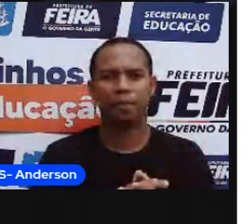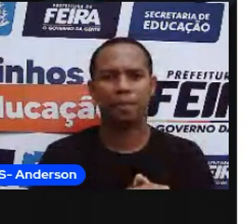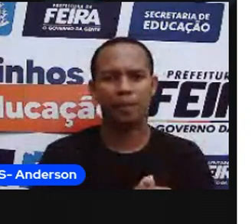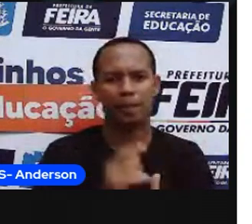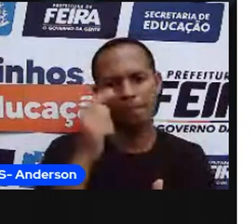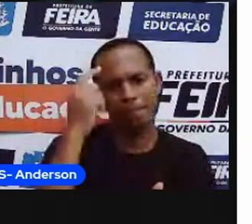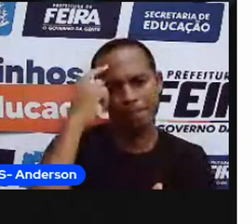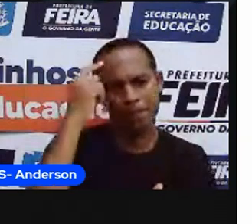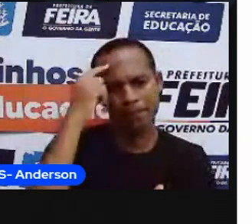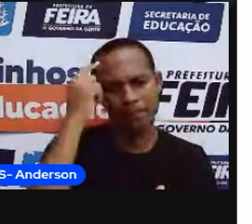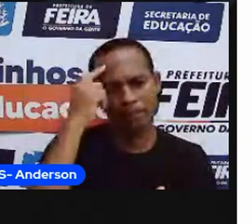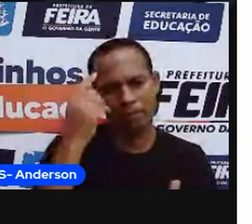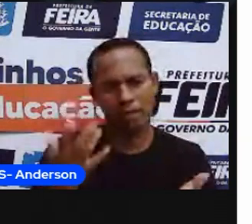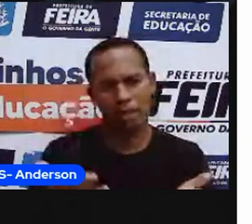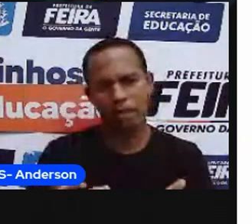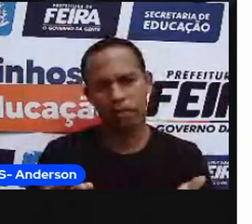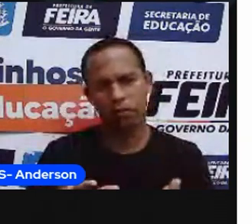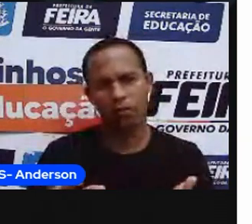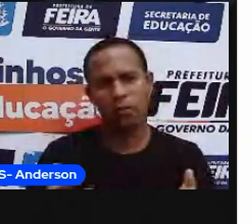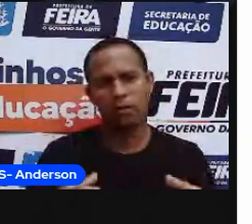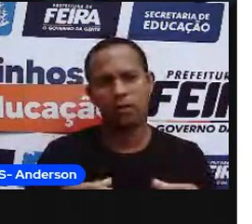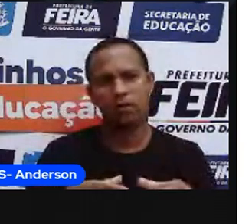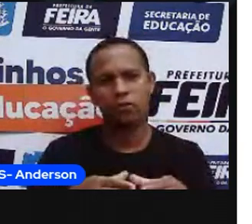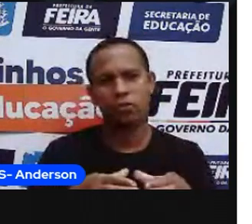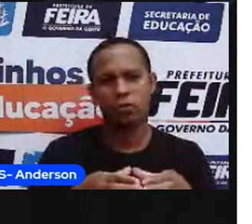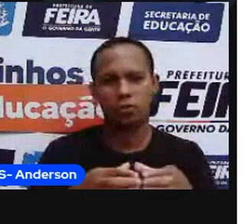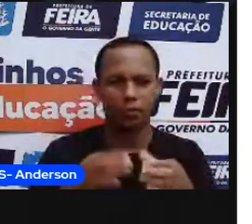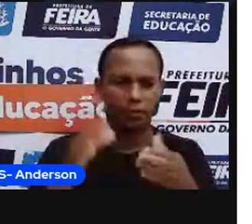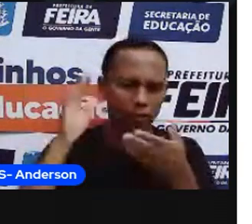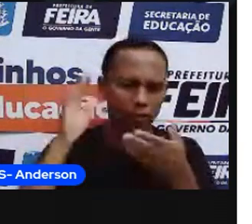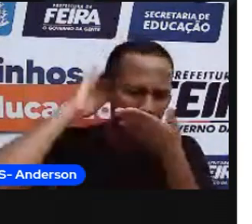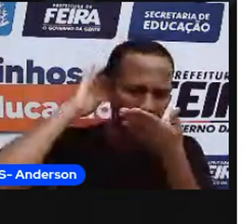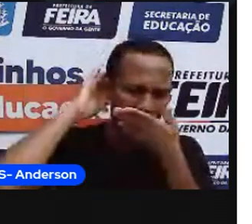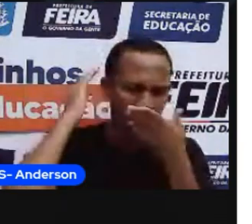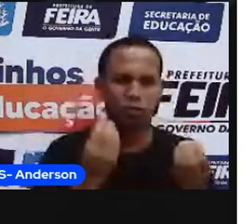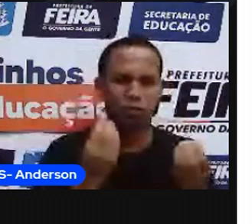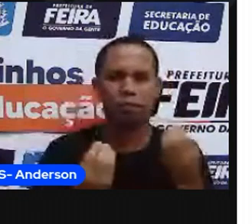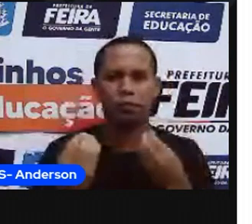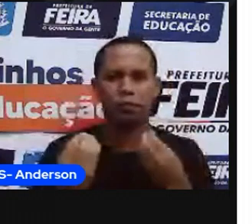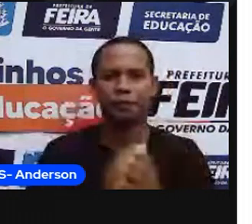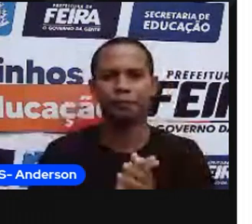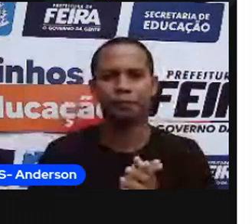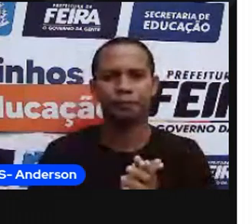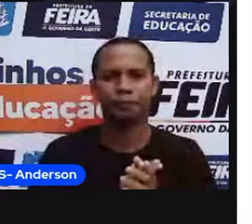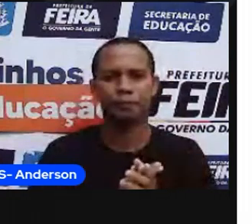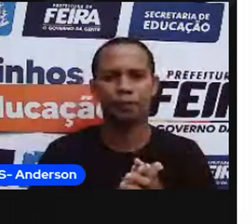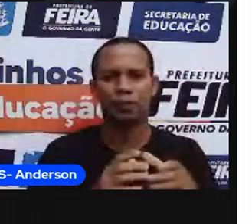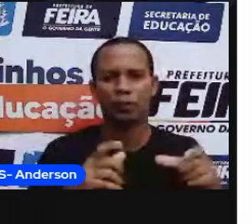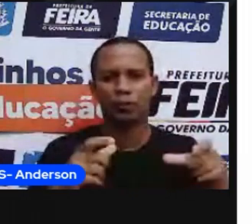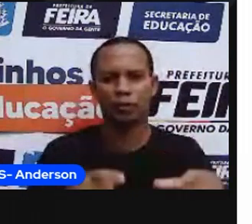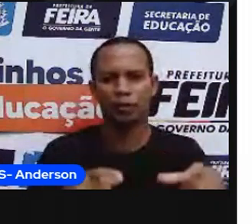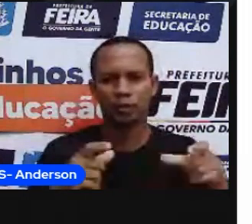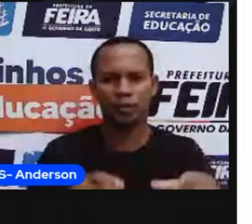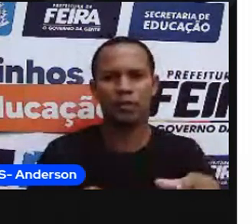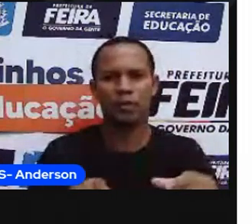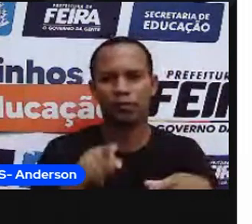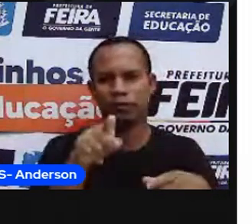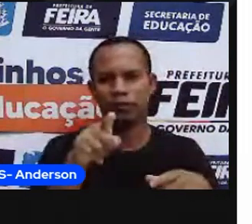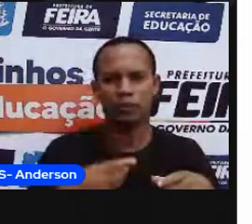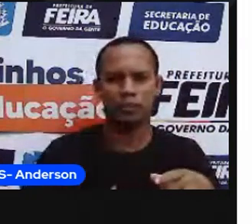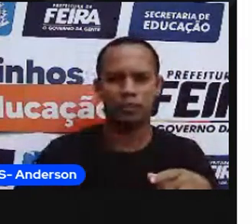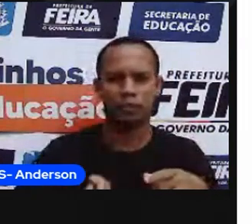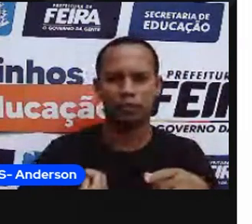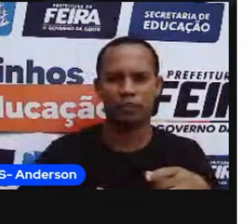pensar agora nos indígenas, vamos pensar em vocês. A relação que você estabelece com o local onde vive. Se você mora na